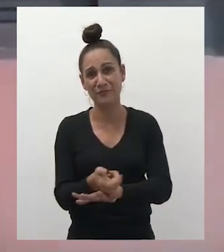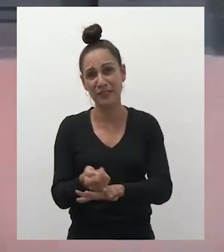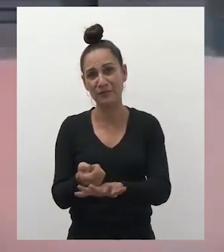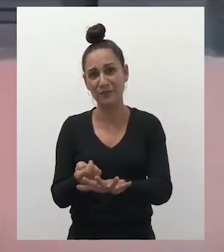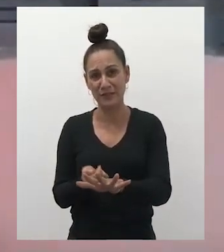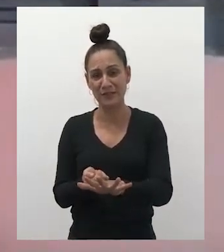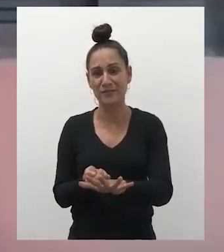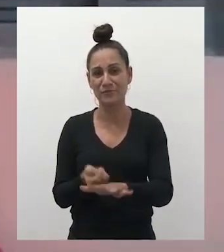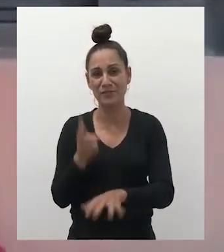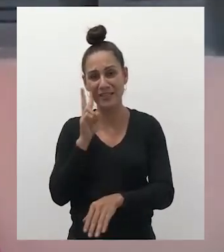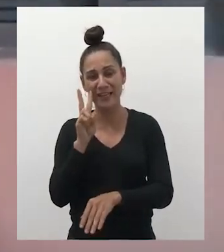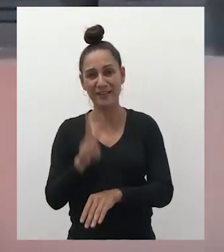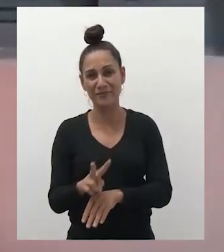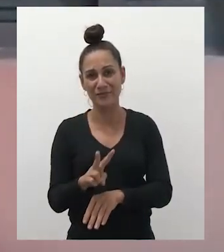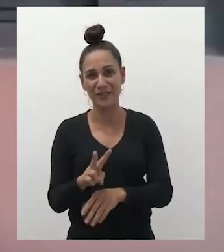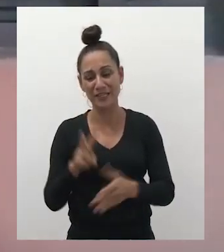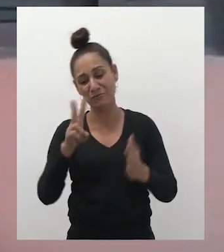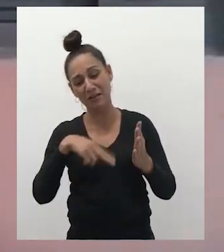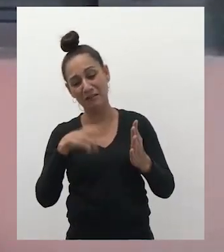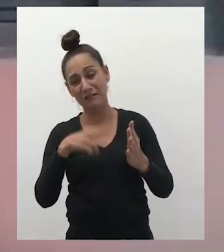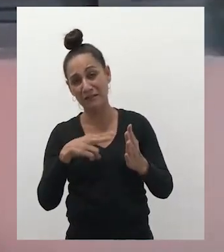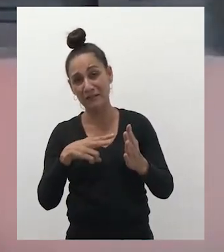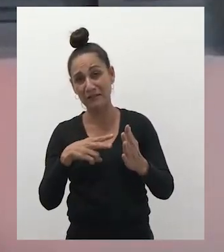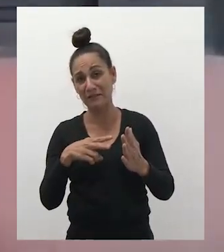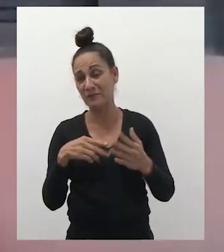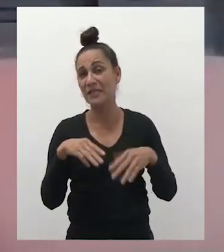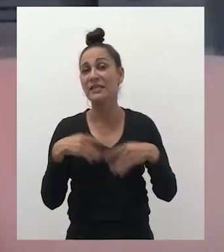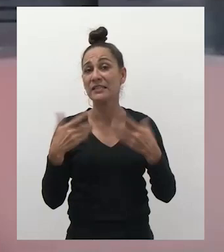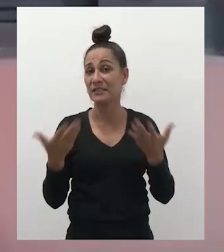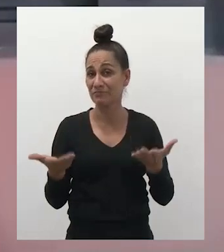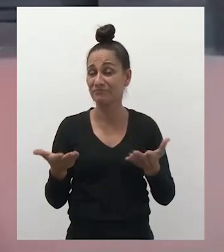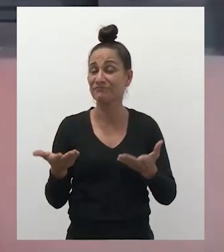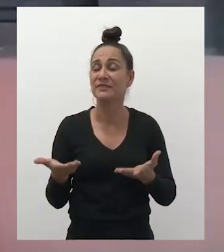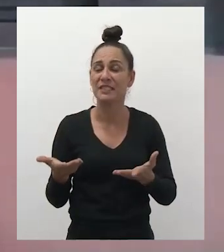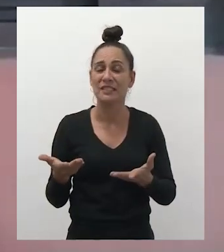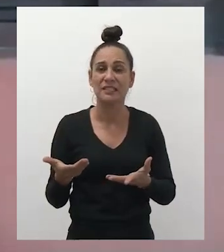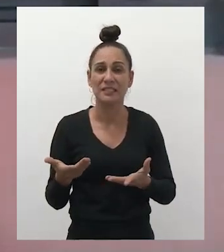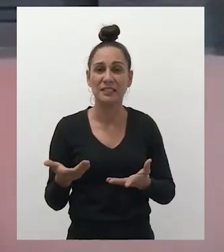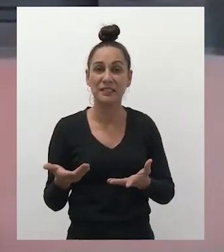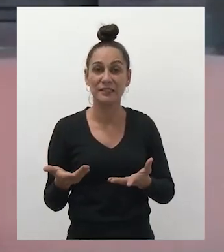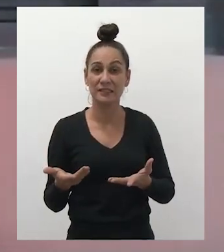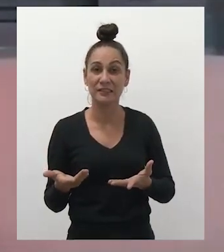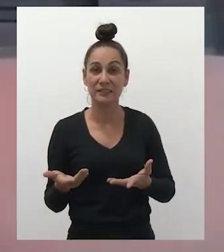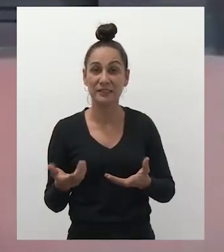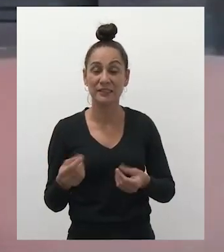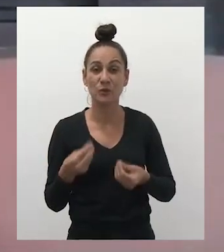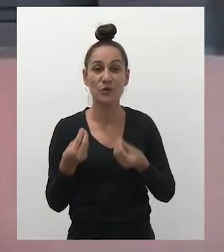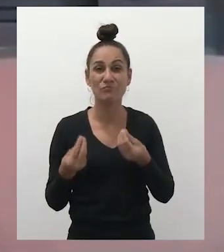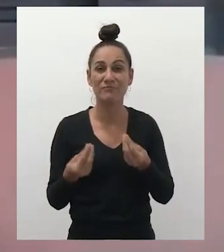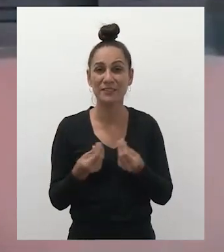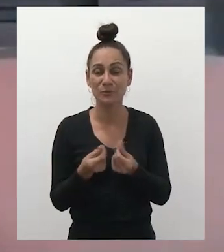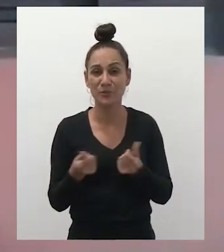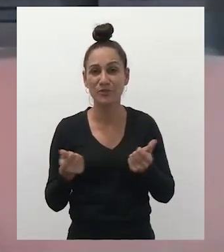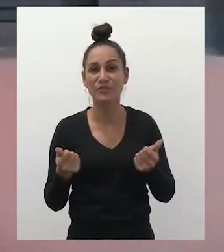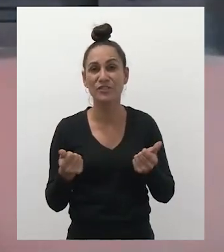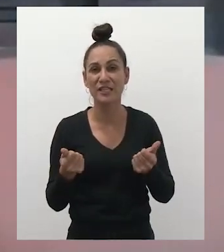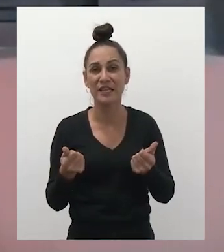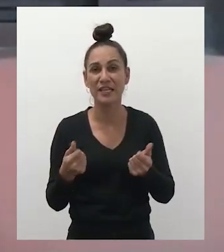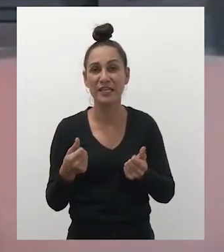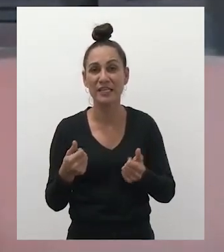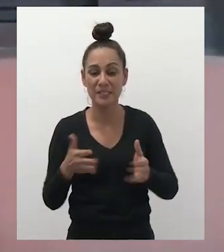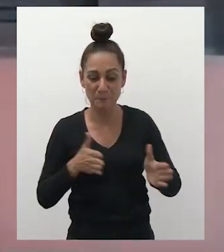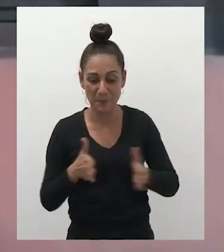naquilo que vê, e essa máxima já não é tão verdadeira, né, nesses nossos